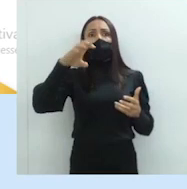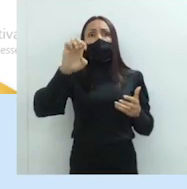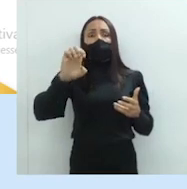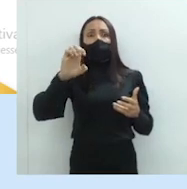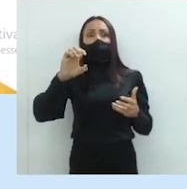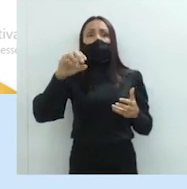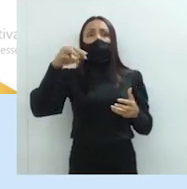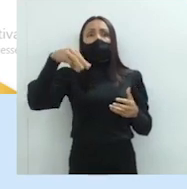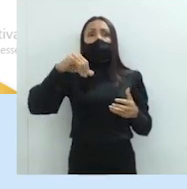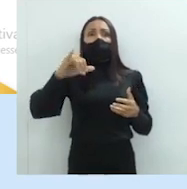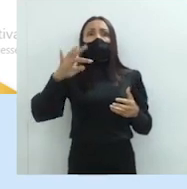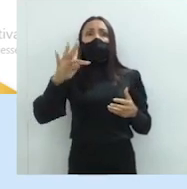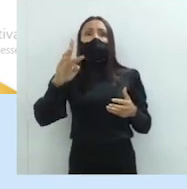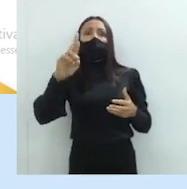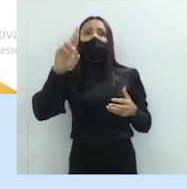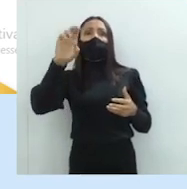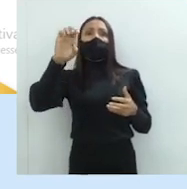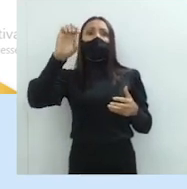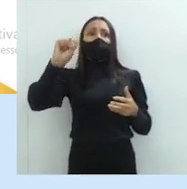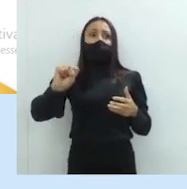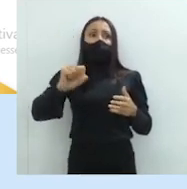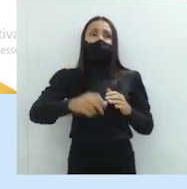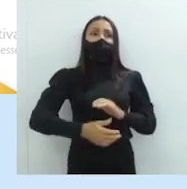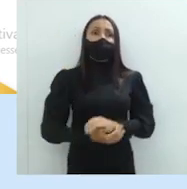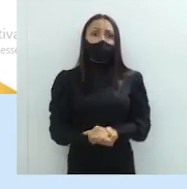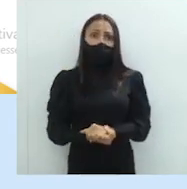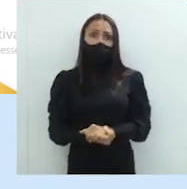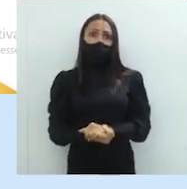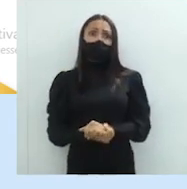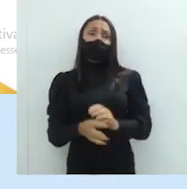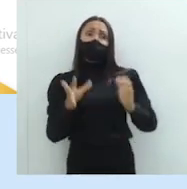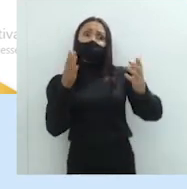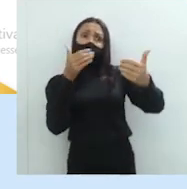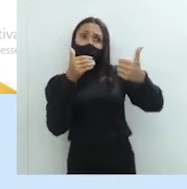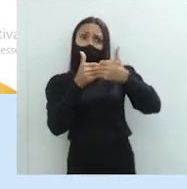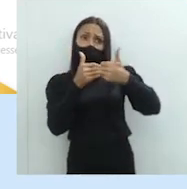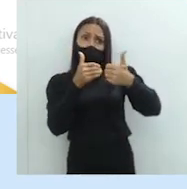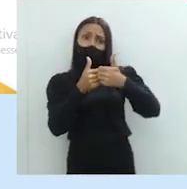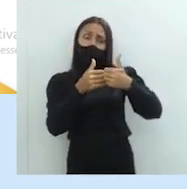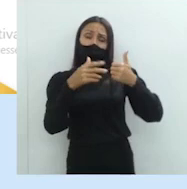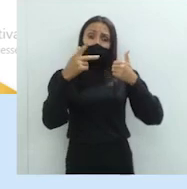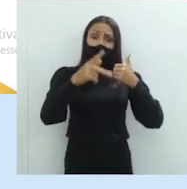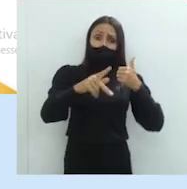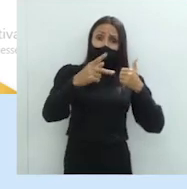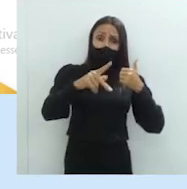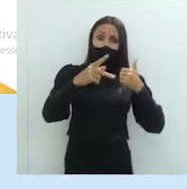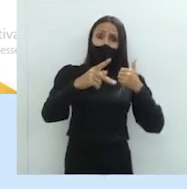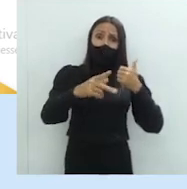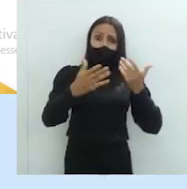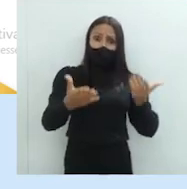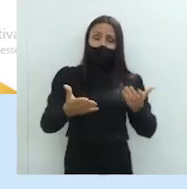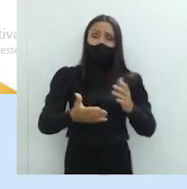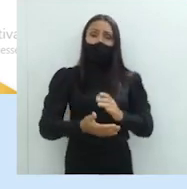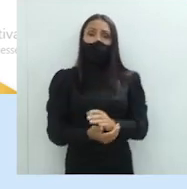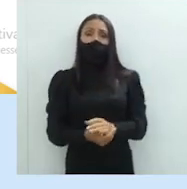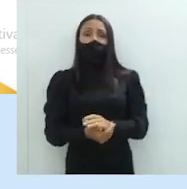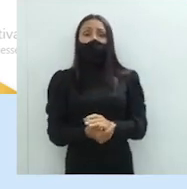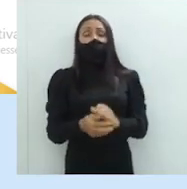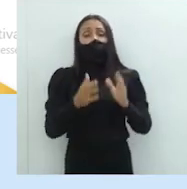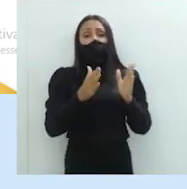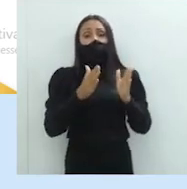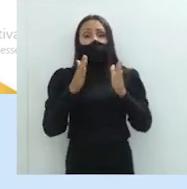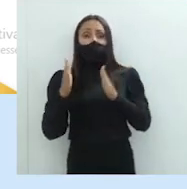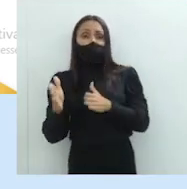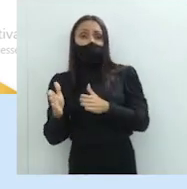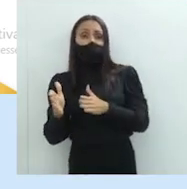Né? Então, a aproximação paraguaia com os blancos, por outro lado,